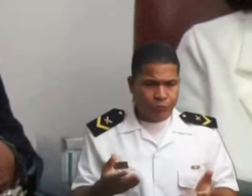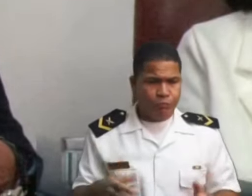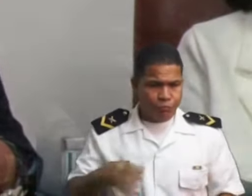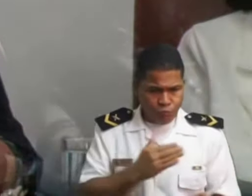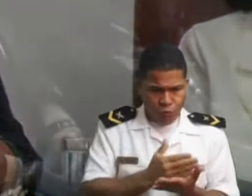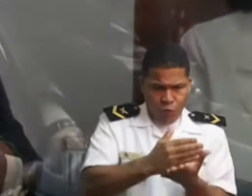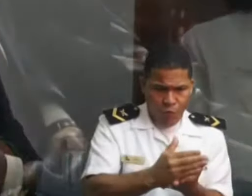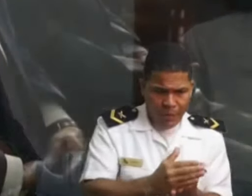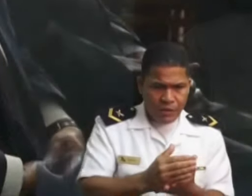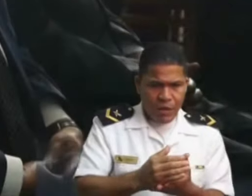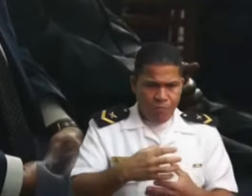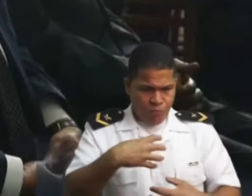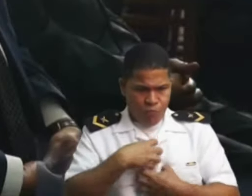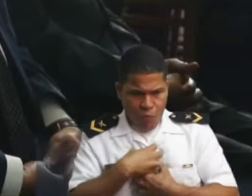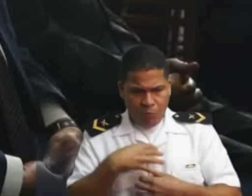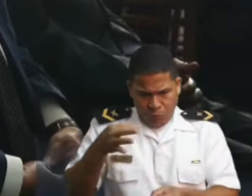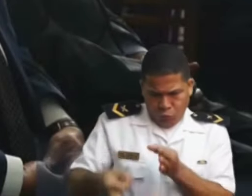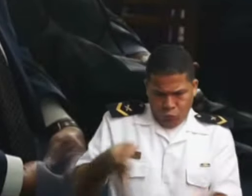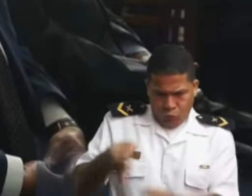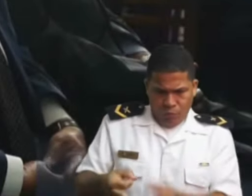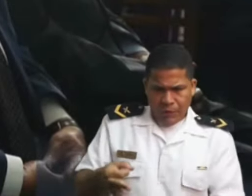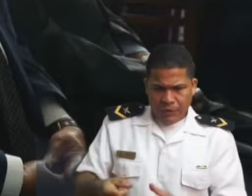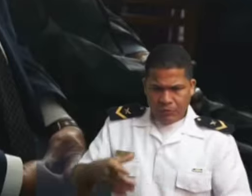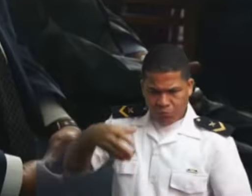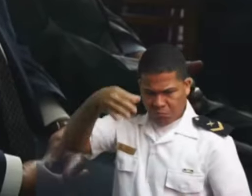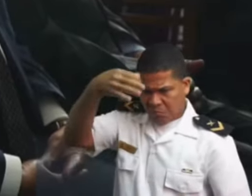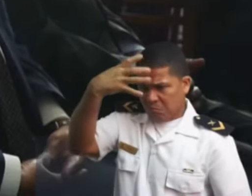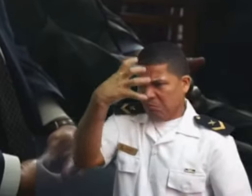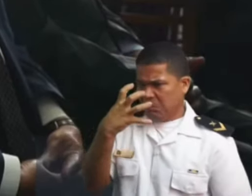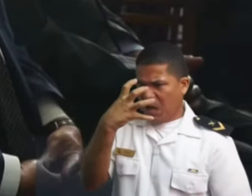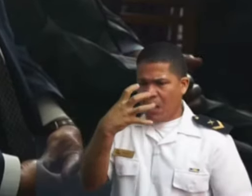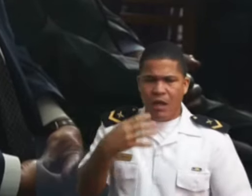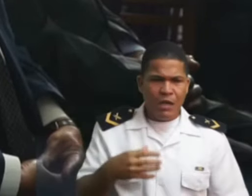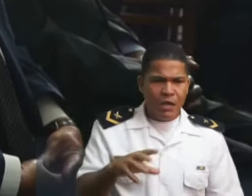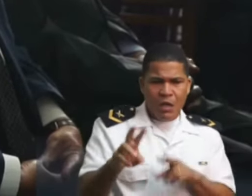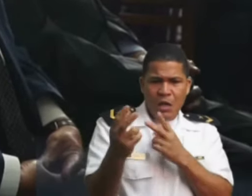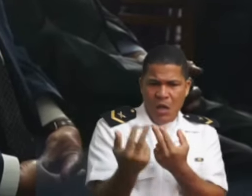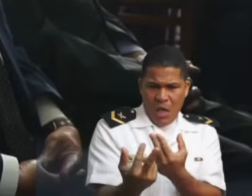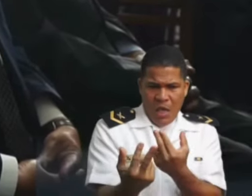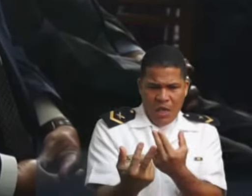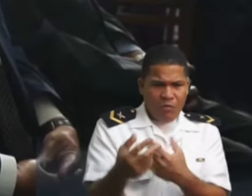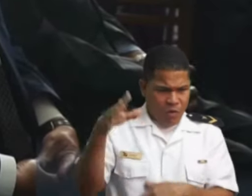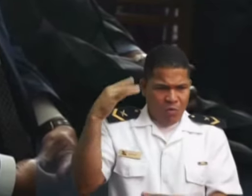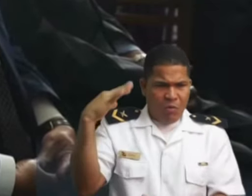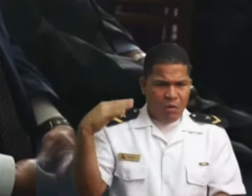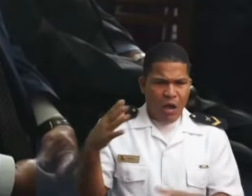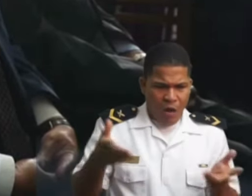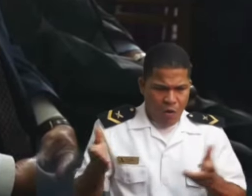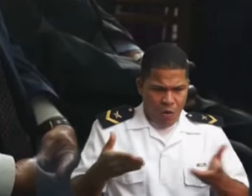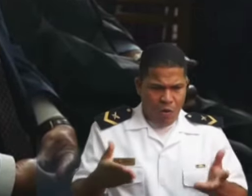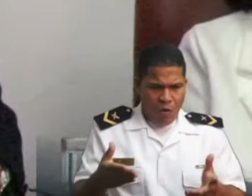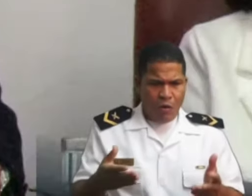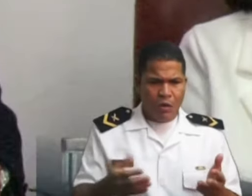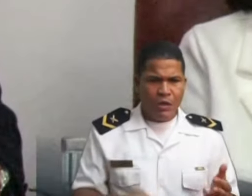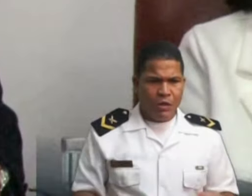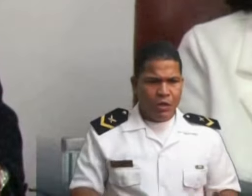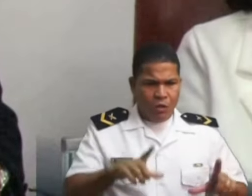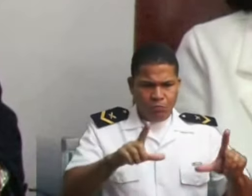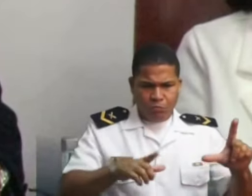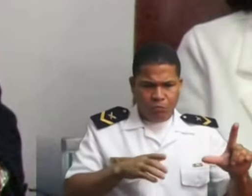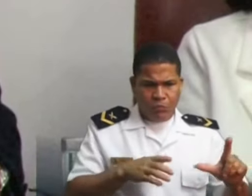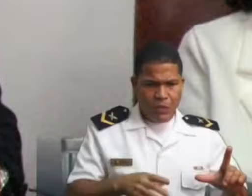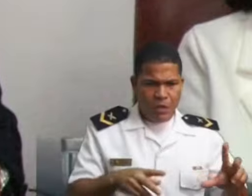implementando formas de julgamento mais céleres, como as já empregadas no Poder Judiciário. Ainda no tema